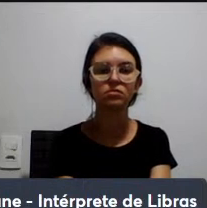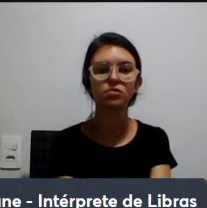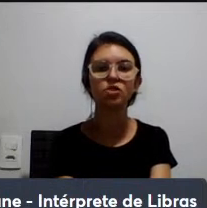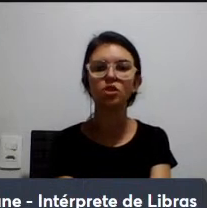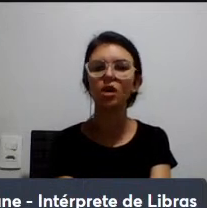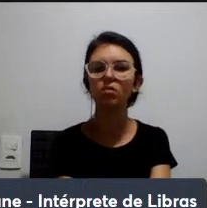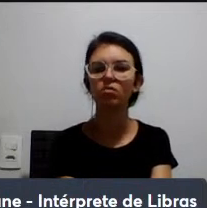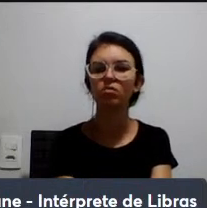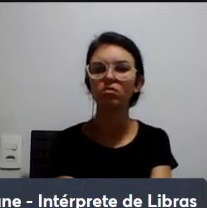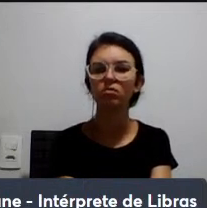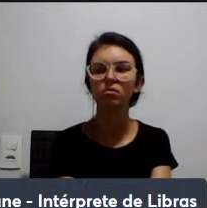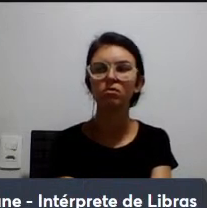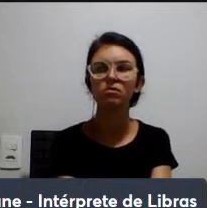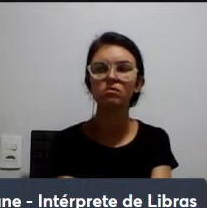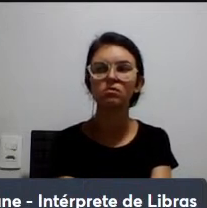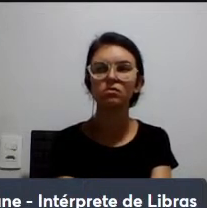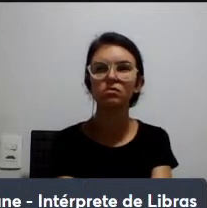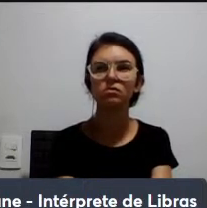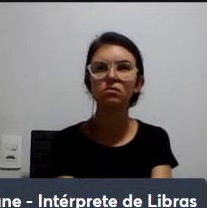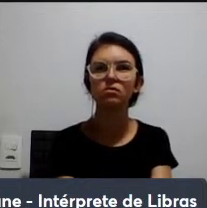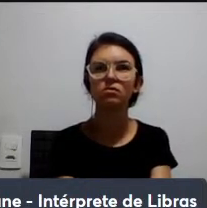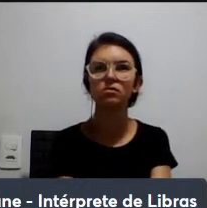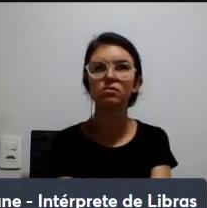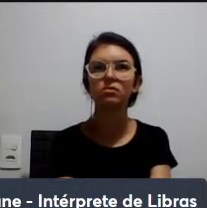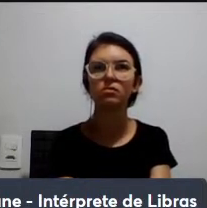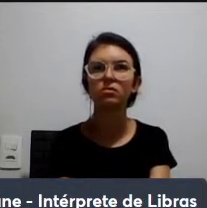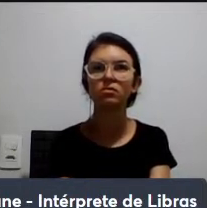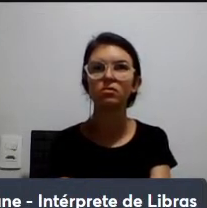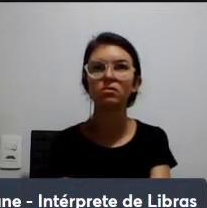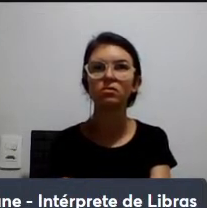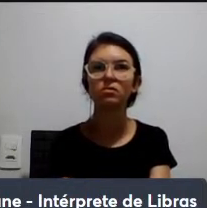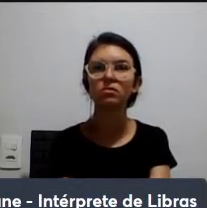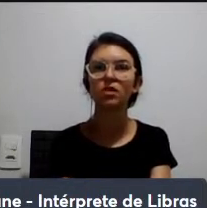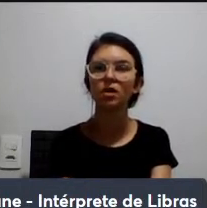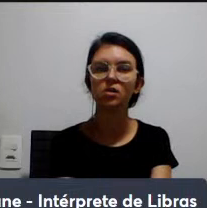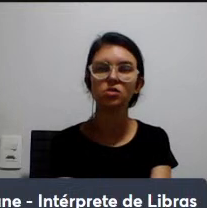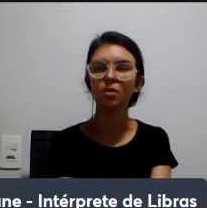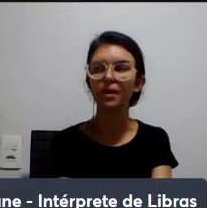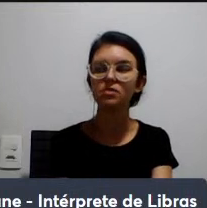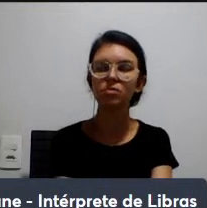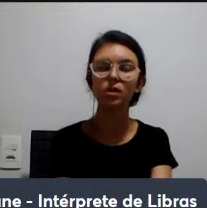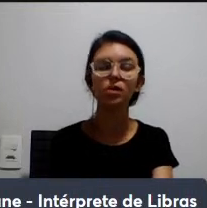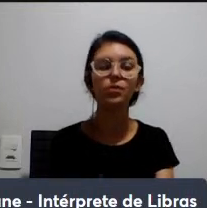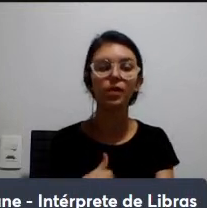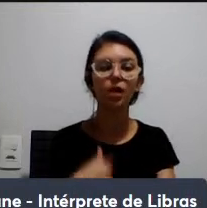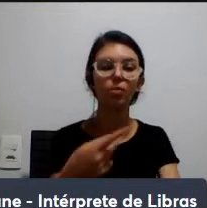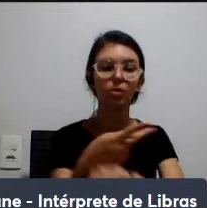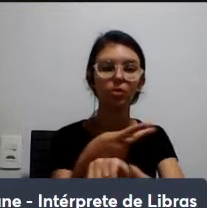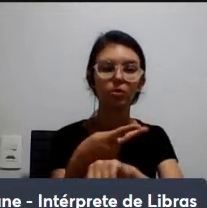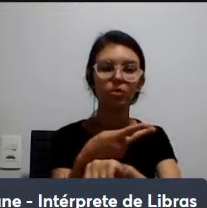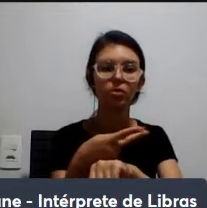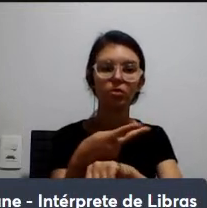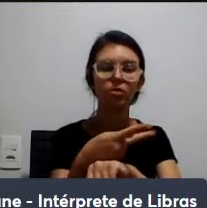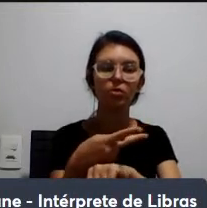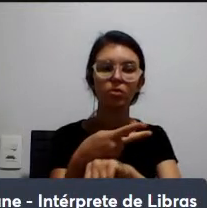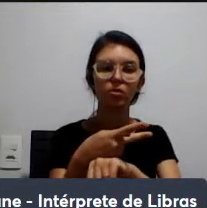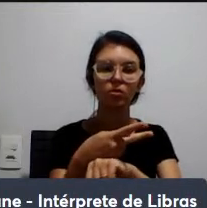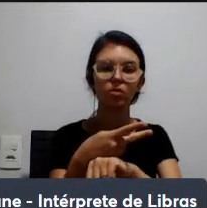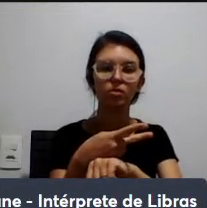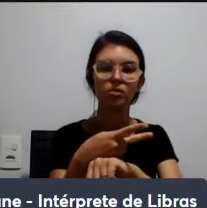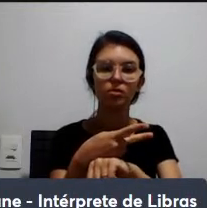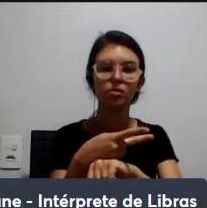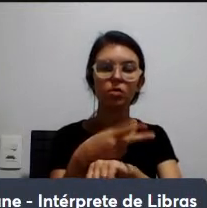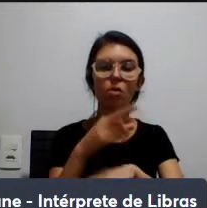contexts. Então, se interessado em comparações, eu procuraria sempre estudar